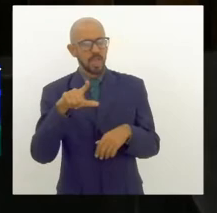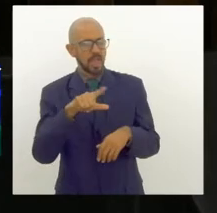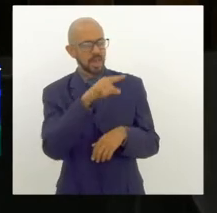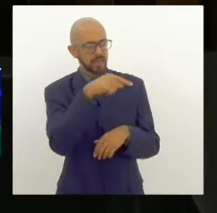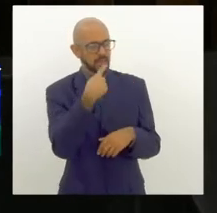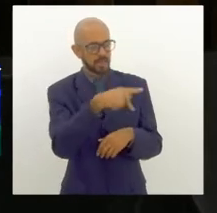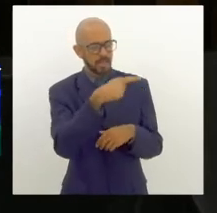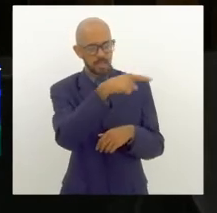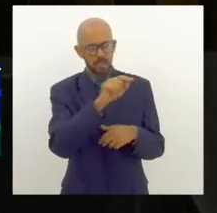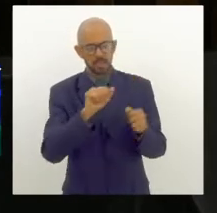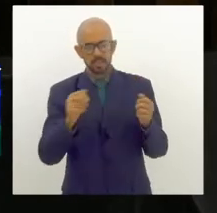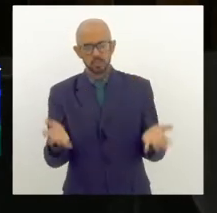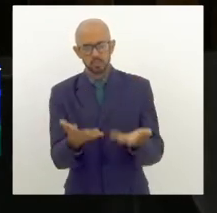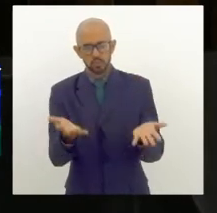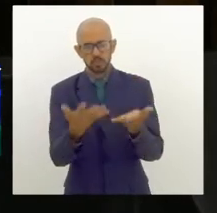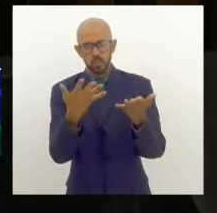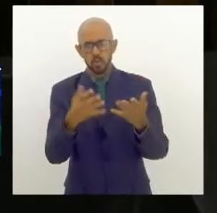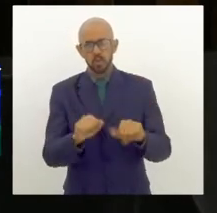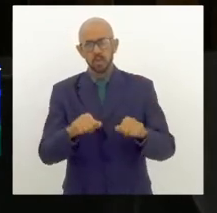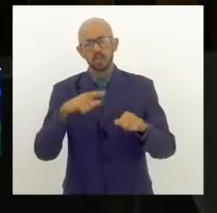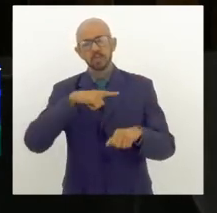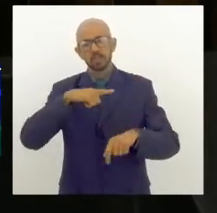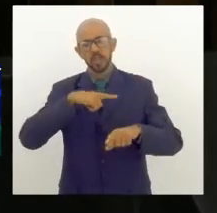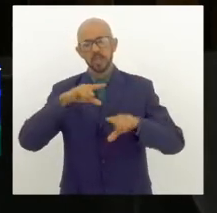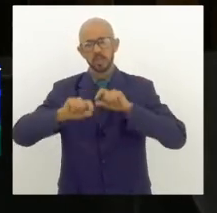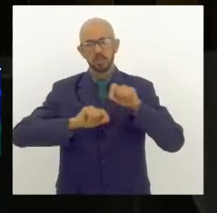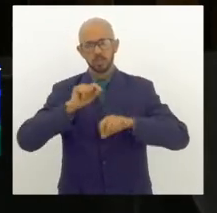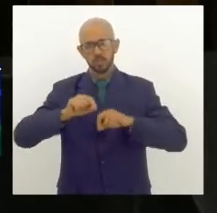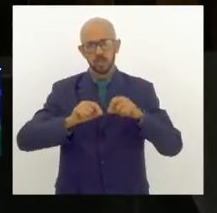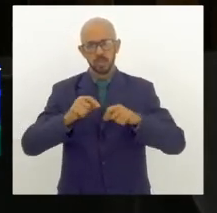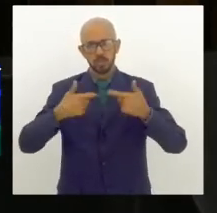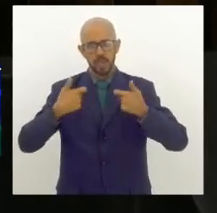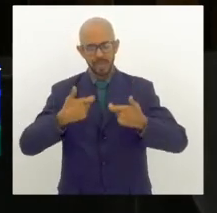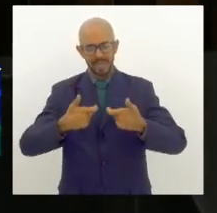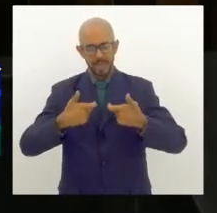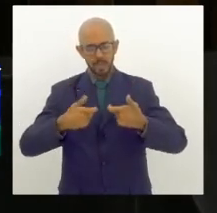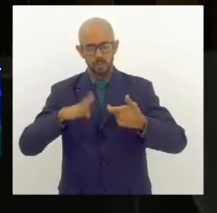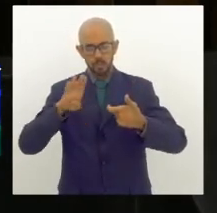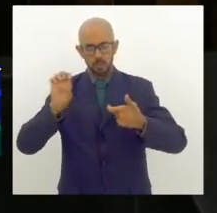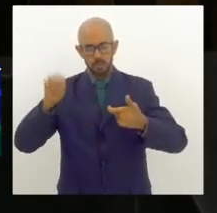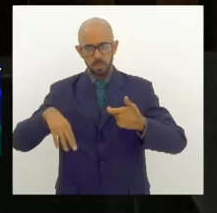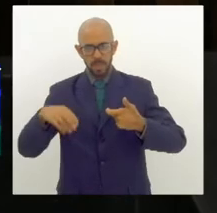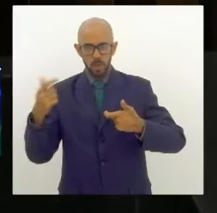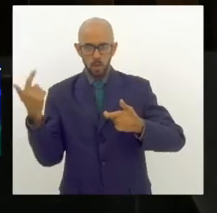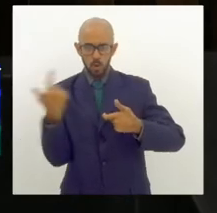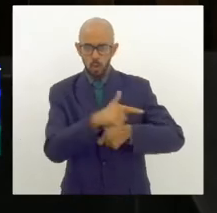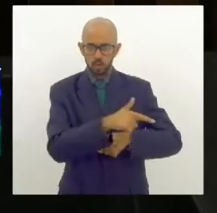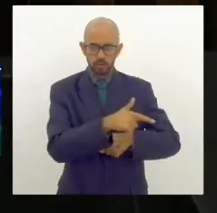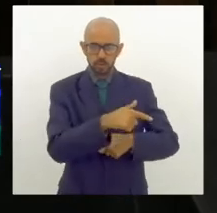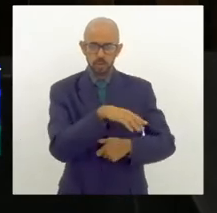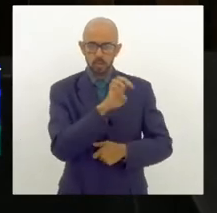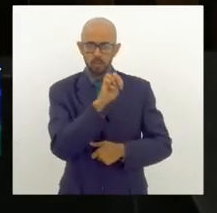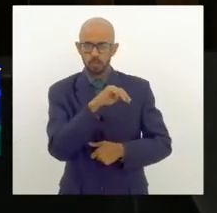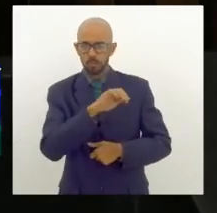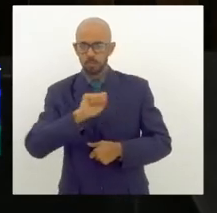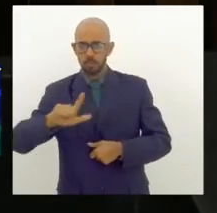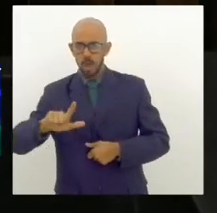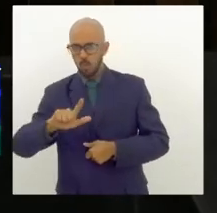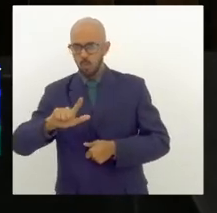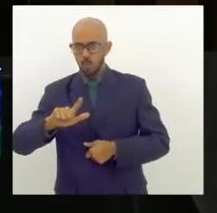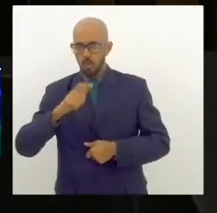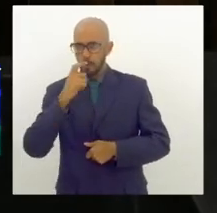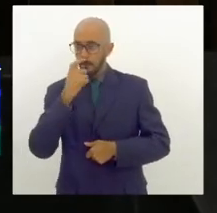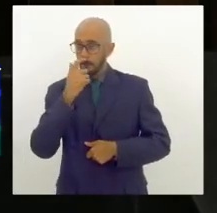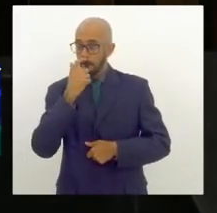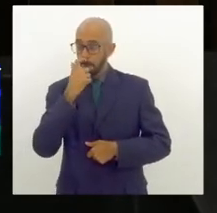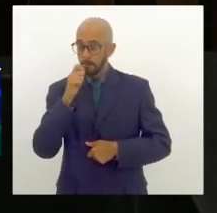estimula e tem daqueles... É uma guerra do bem contra o mal, daqueles que estão do lado do bem, obviamente que tem